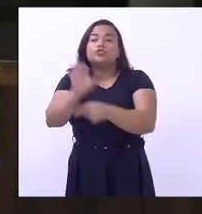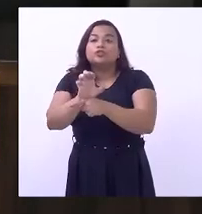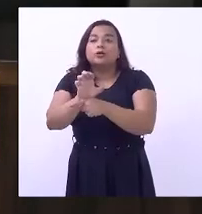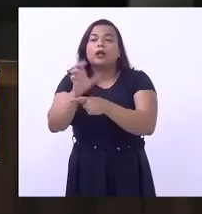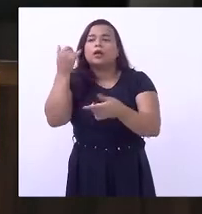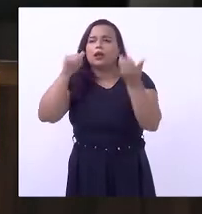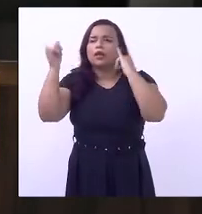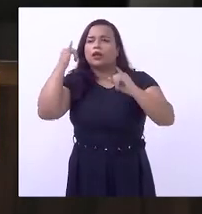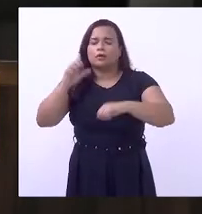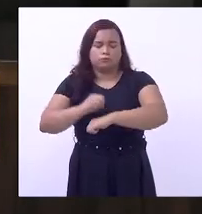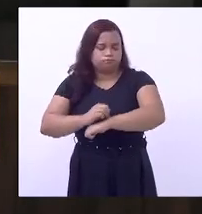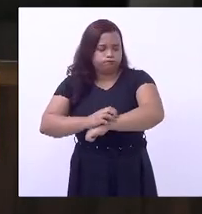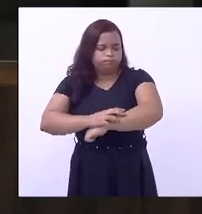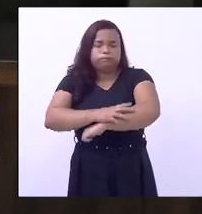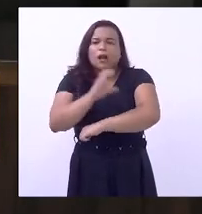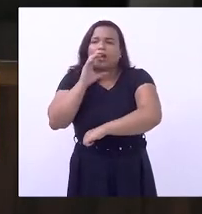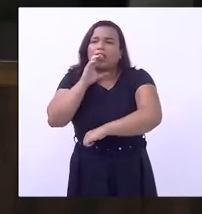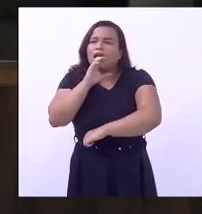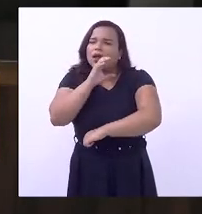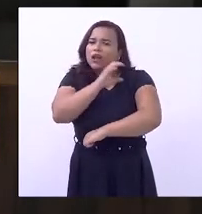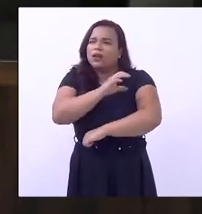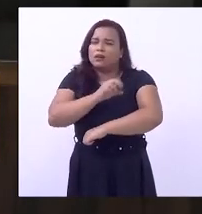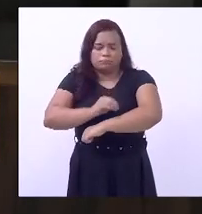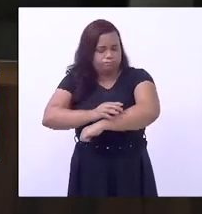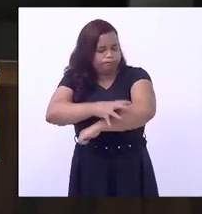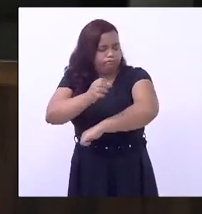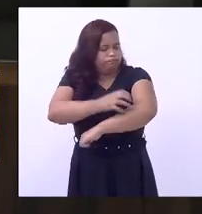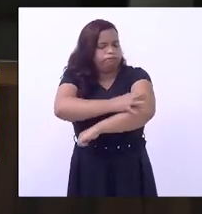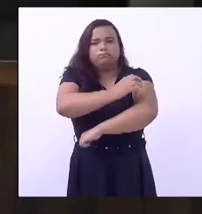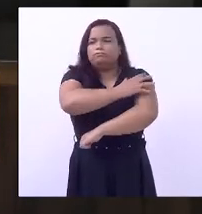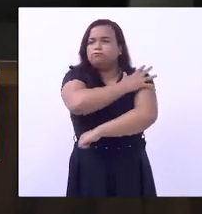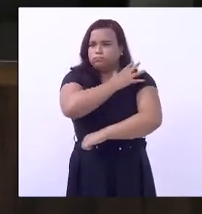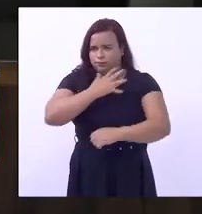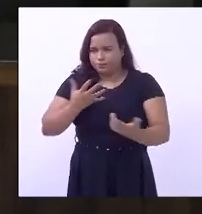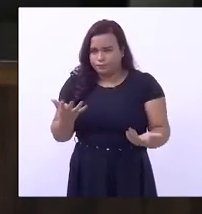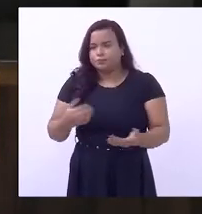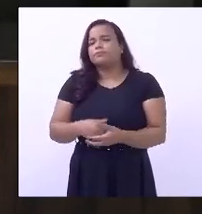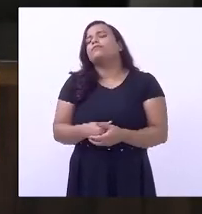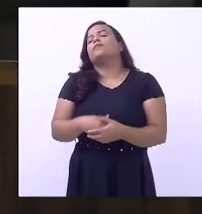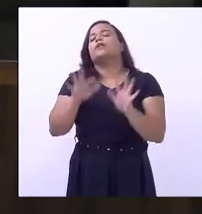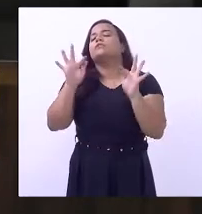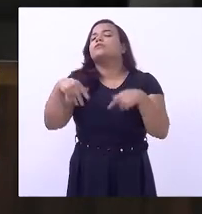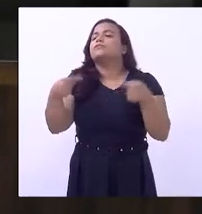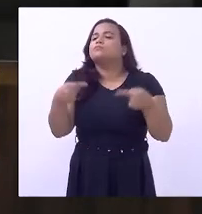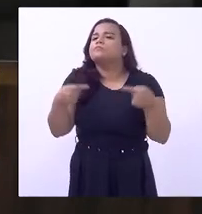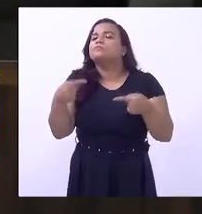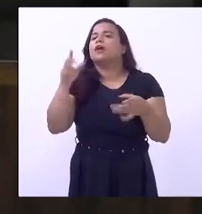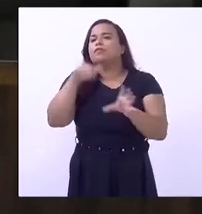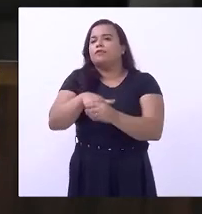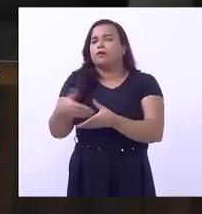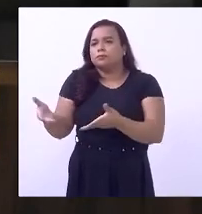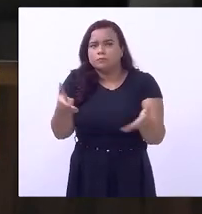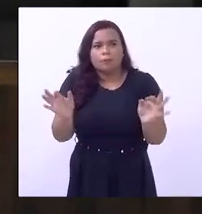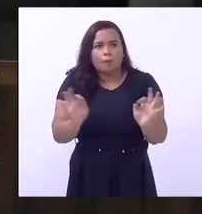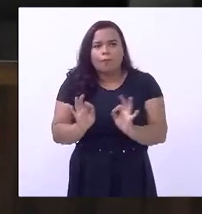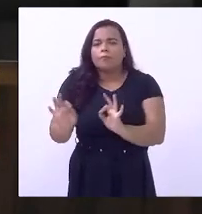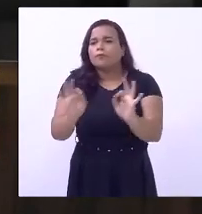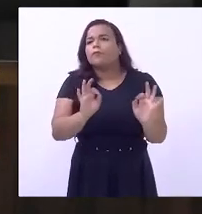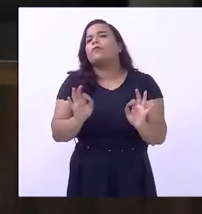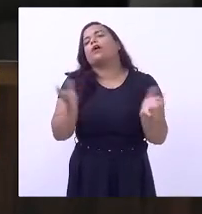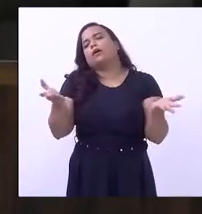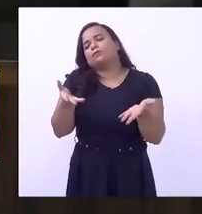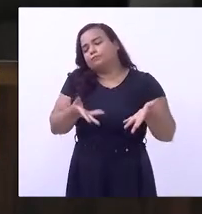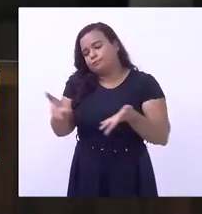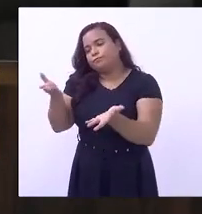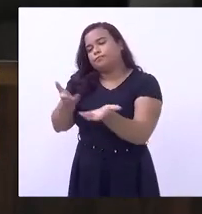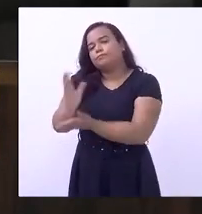às Queimaduras. Em discussão, não havendo quem queira discutir, encerrada a discussão, em votação. Os senhores que aprovam, permaneçam como estão aprovados, vai a